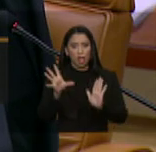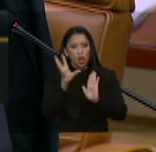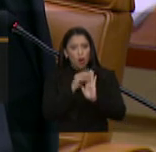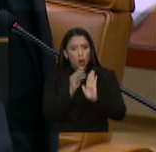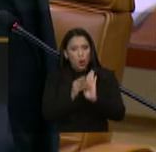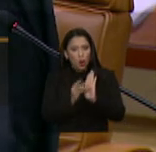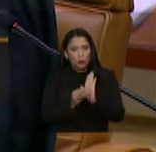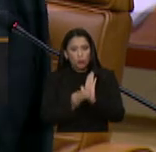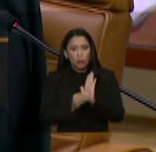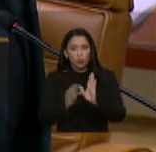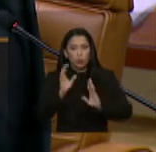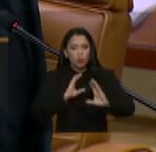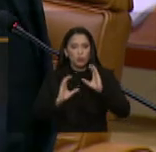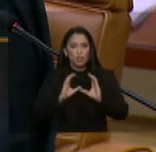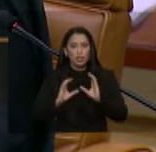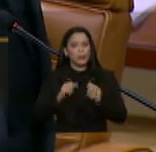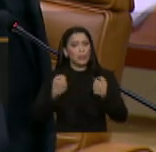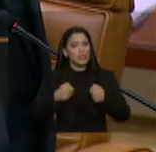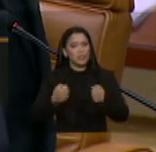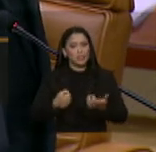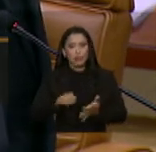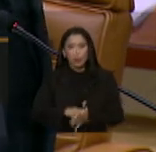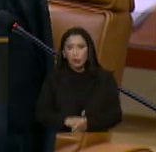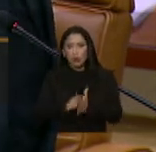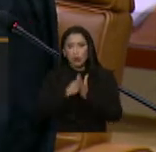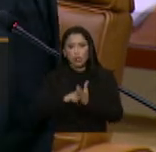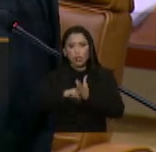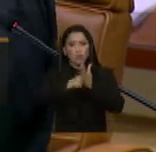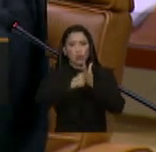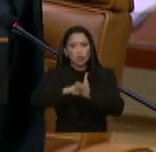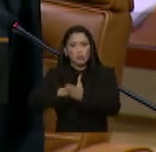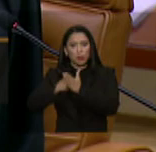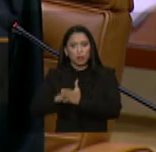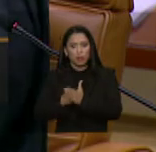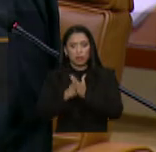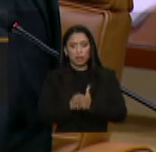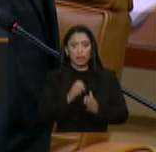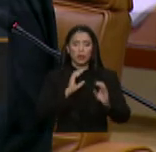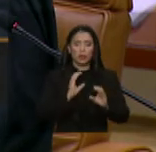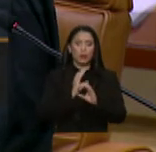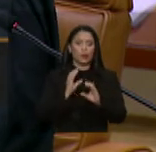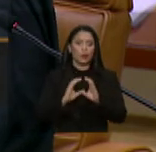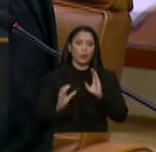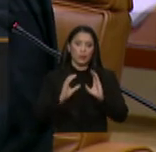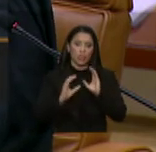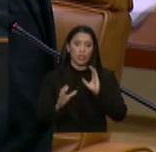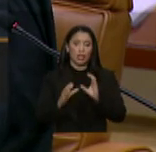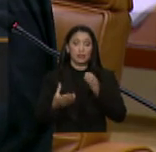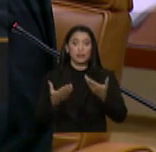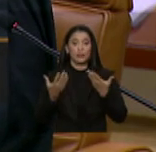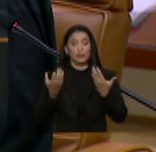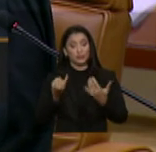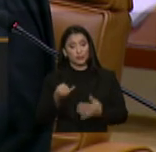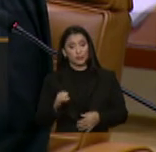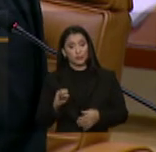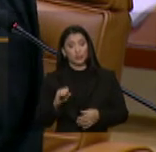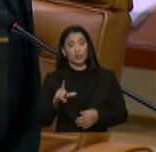conteúdo de comunicações bloqueio de conteúdo é de comunicações e que se fossemos seguir